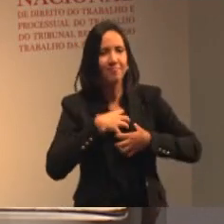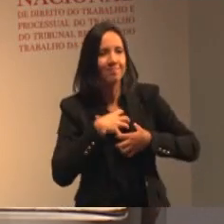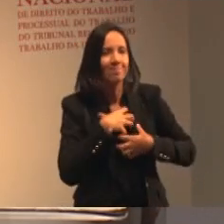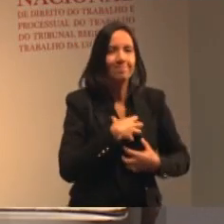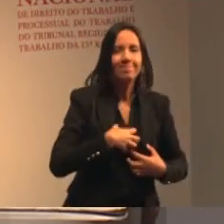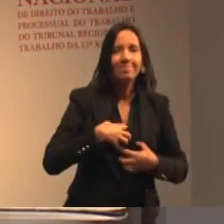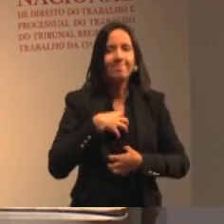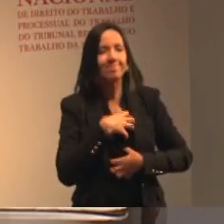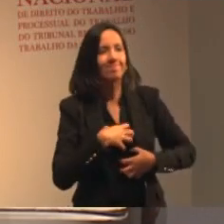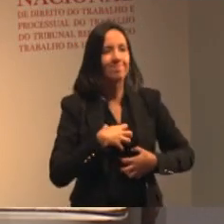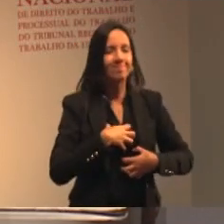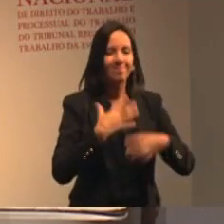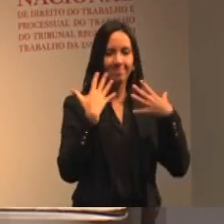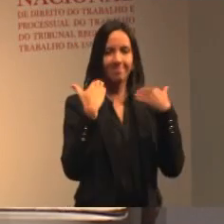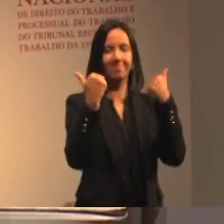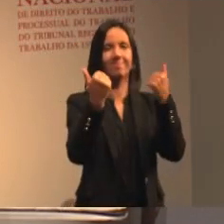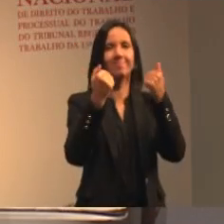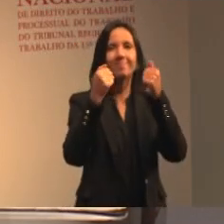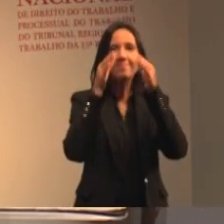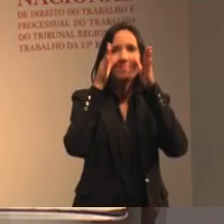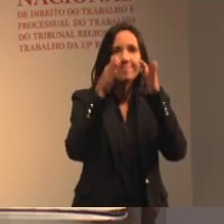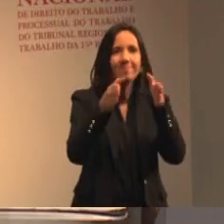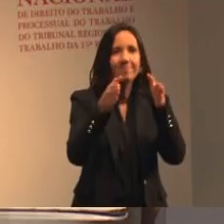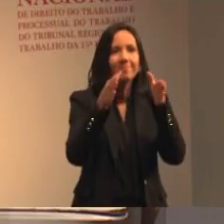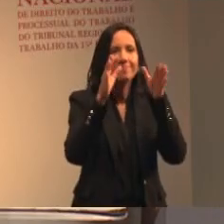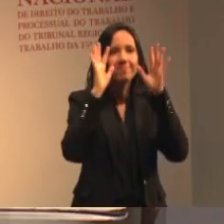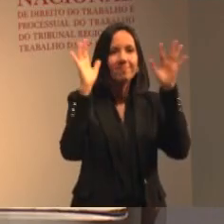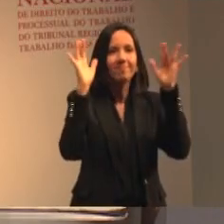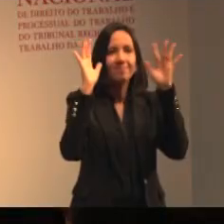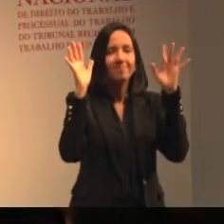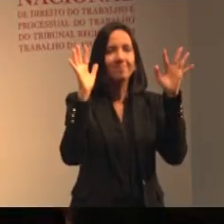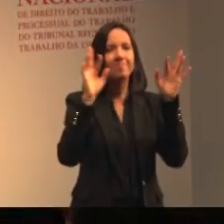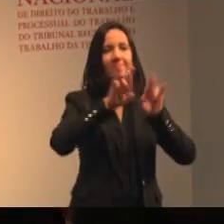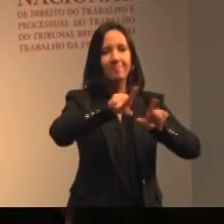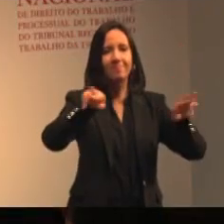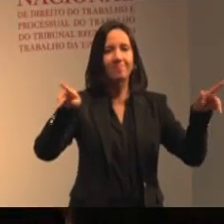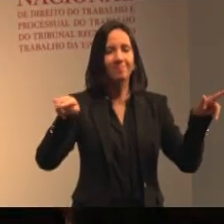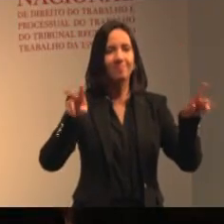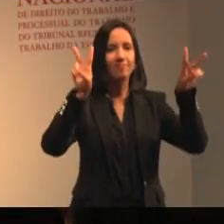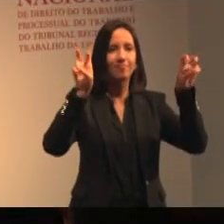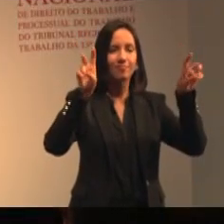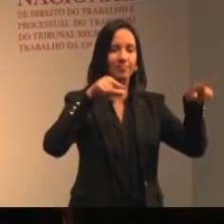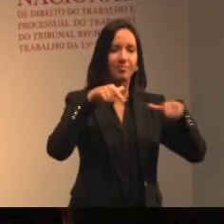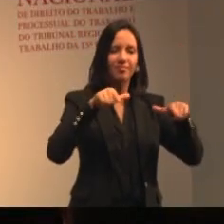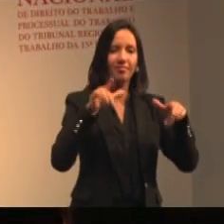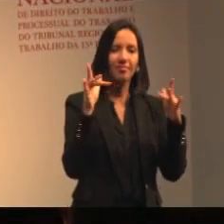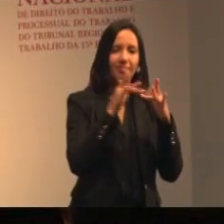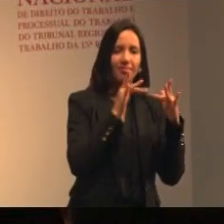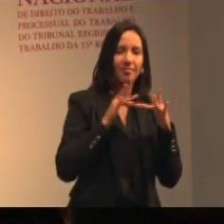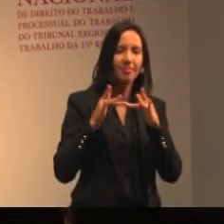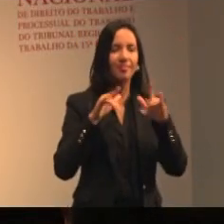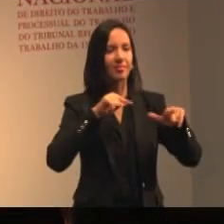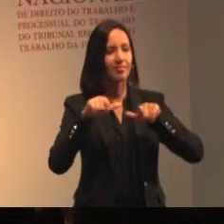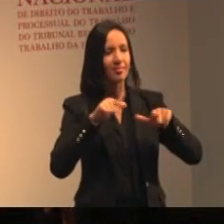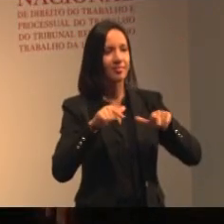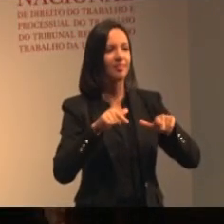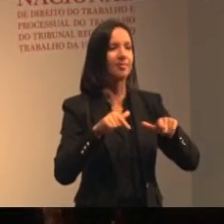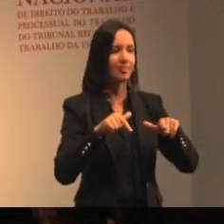que nos invoca para um olhar dialético e diverso sobre o trabalho e as relações do